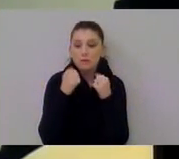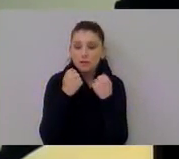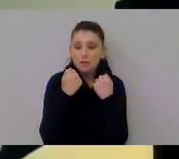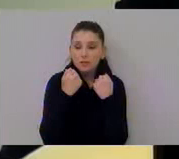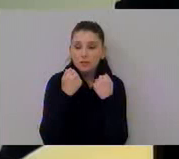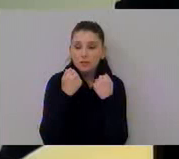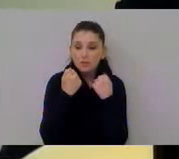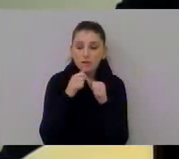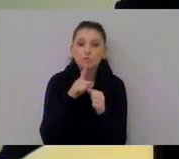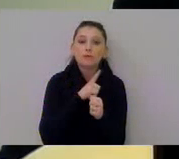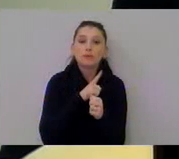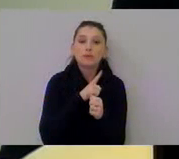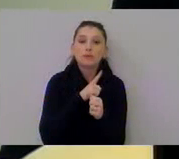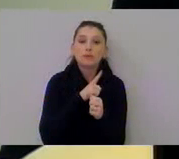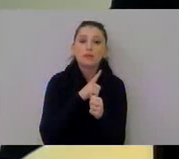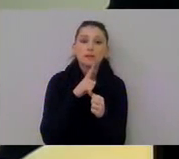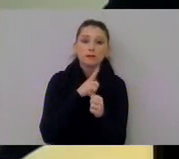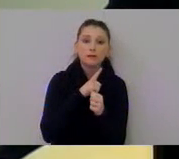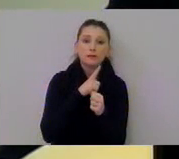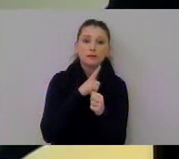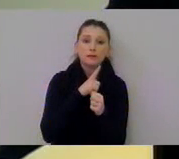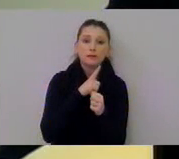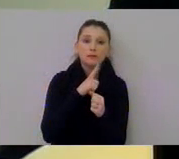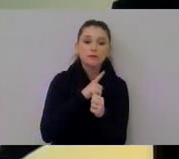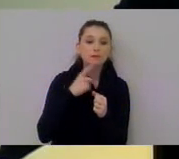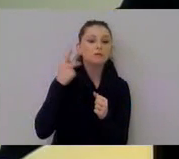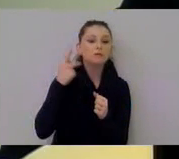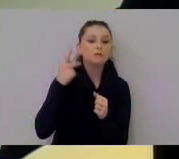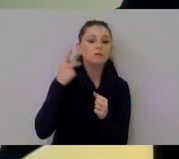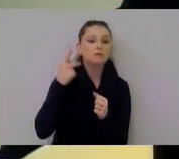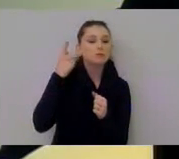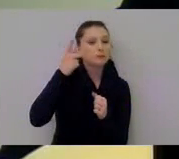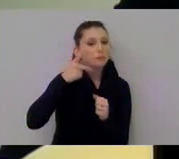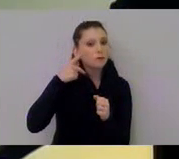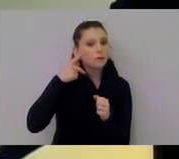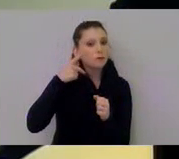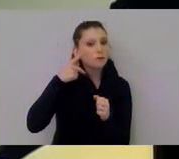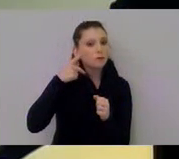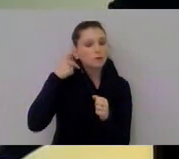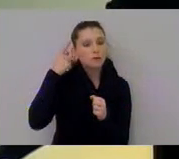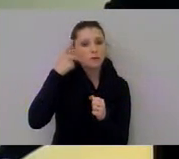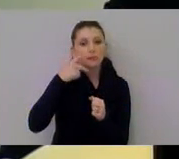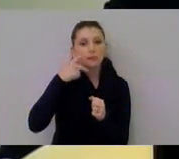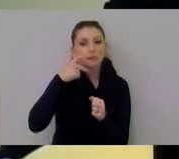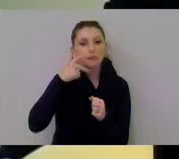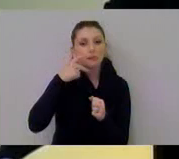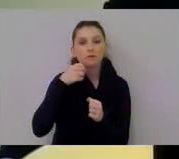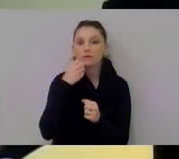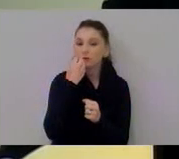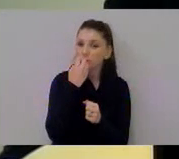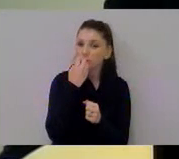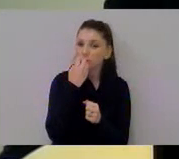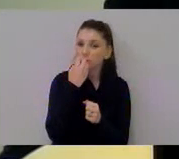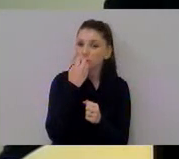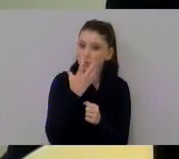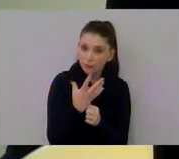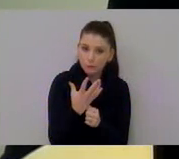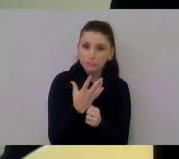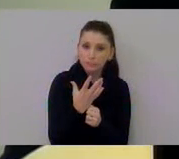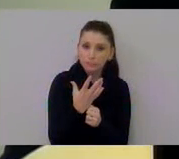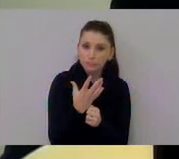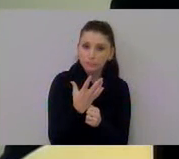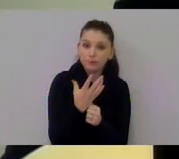políticos do que late então do nosso